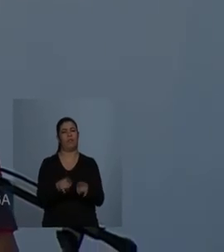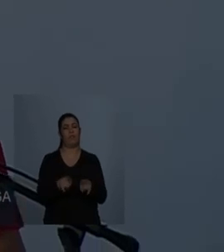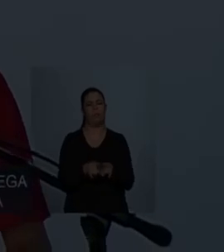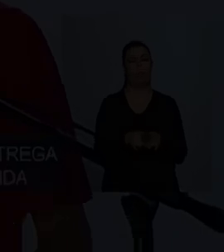vocês